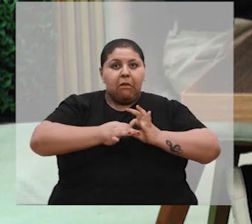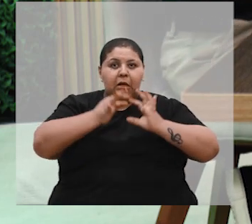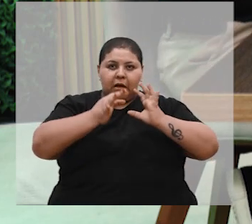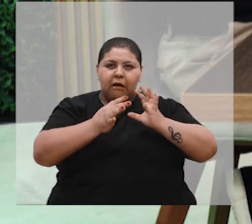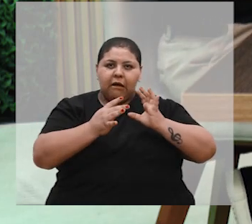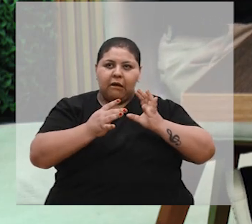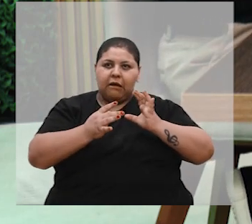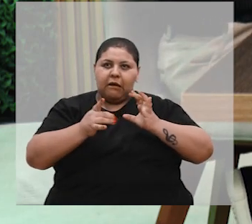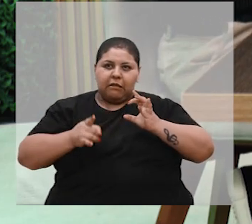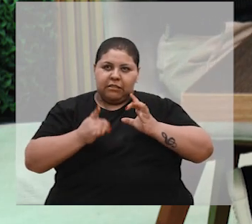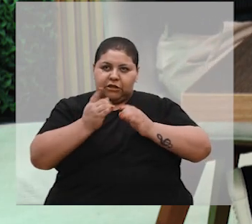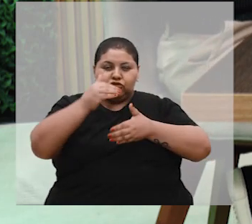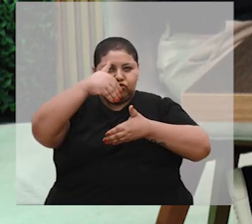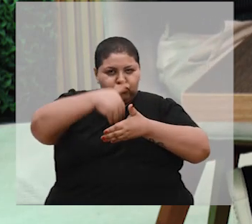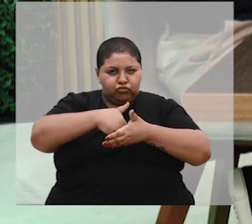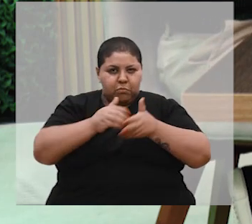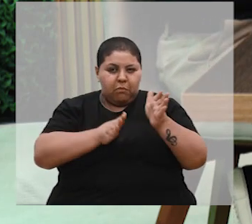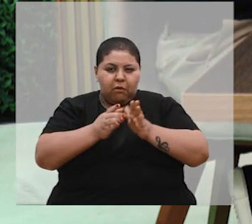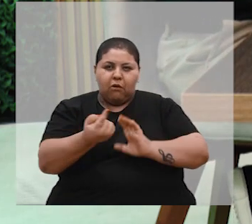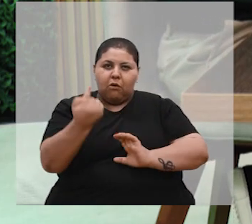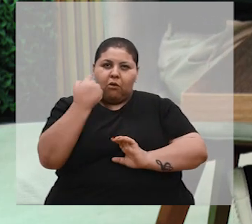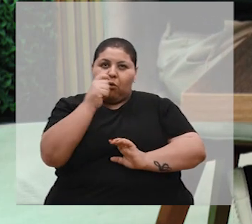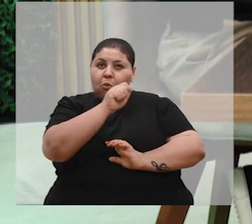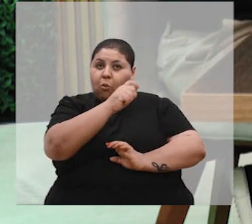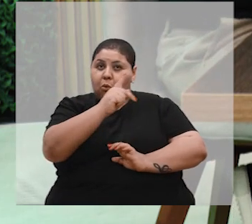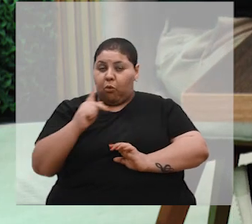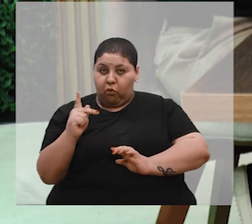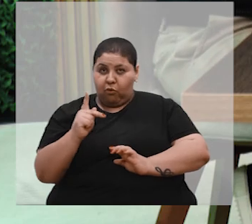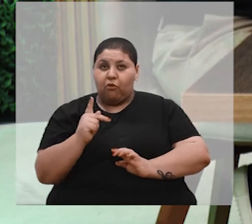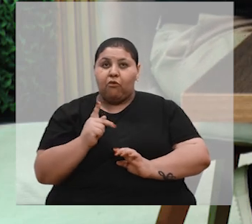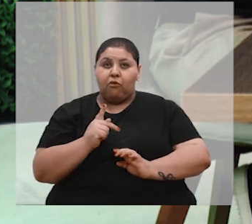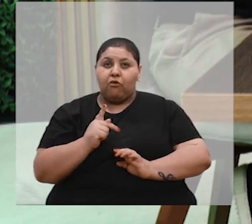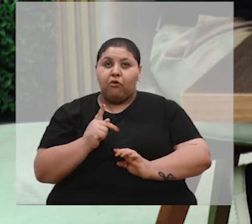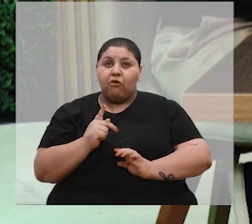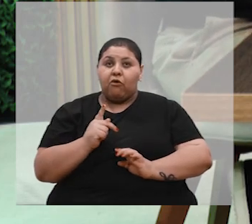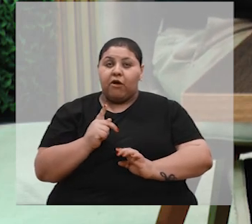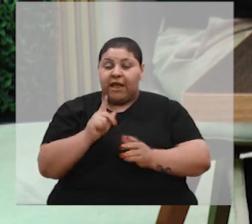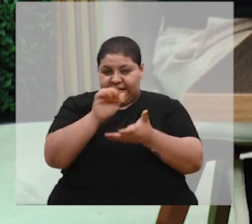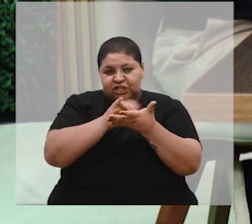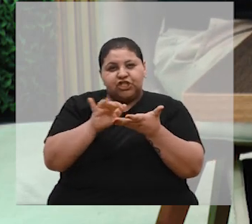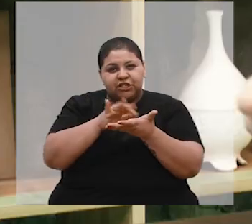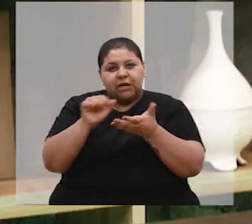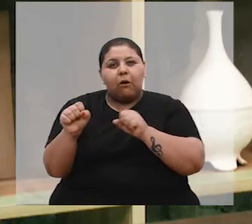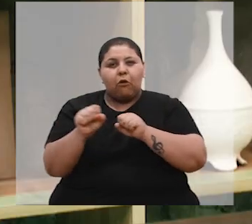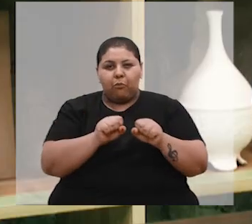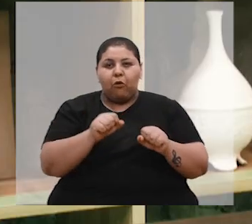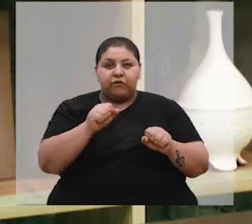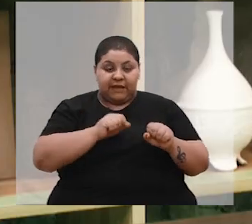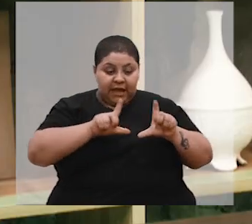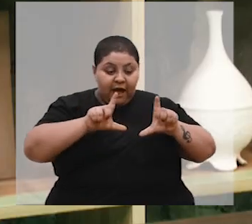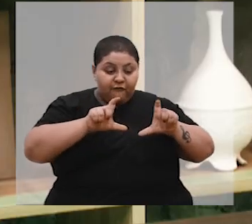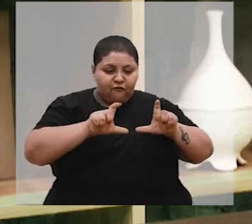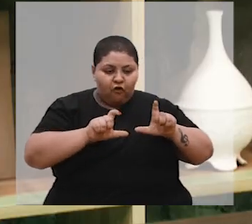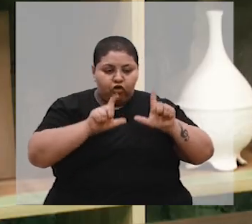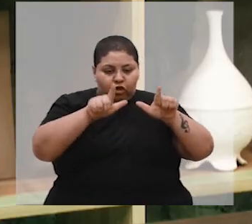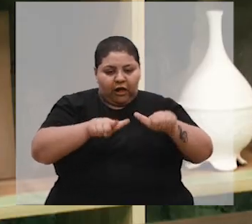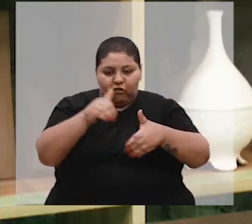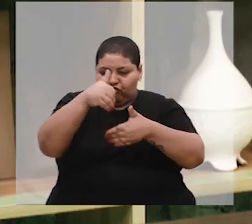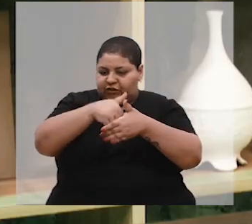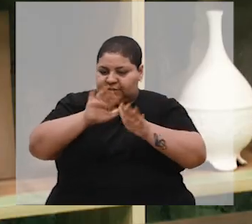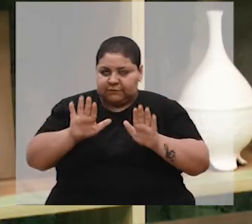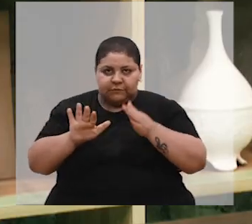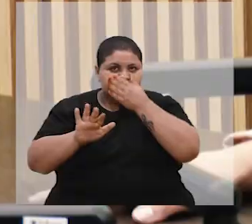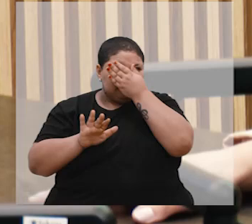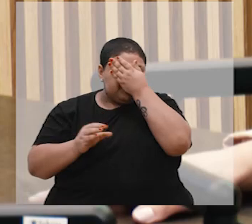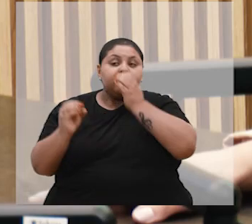longo das últimas eleições, já nos pleitos anteriores, o aplicativo do e-título, que é o título digital, que também lá tem a foto onde vota, enfim, local de